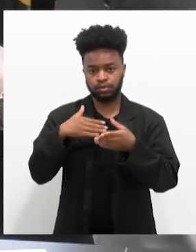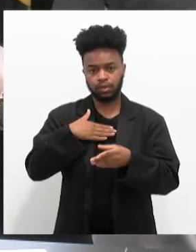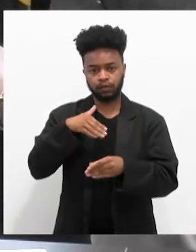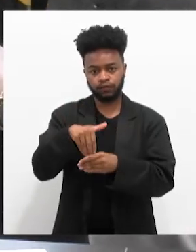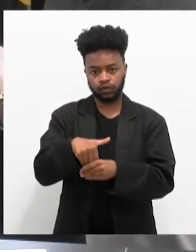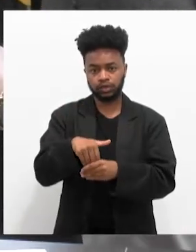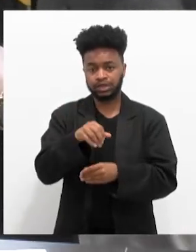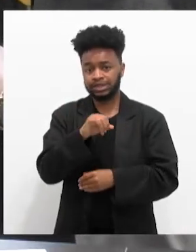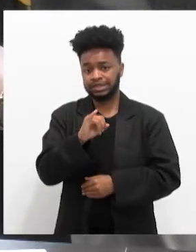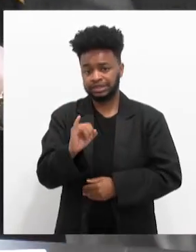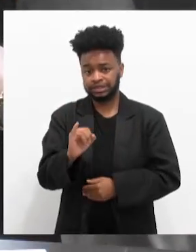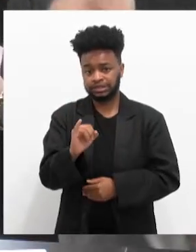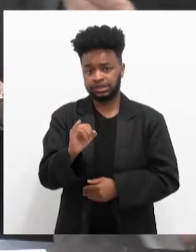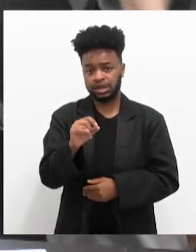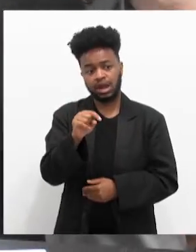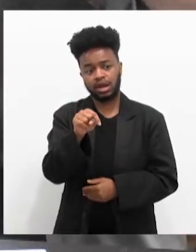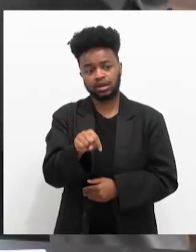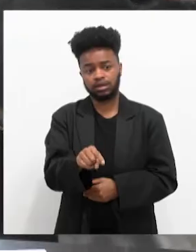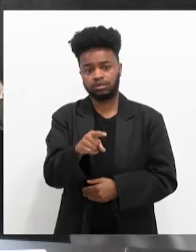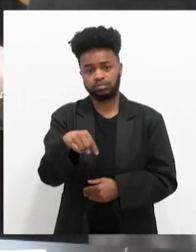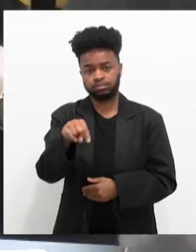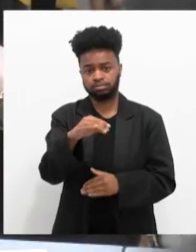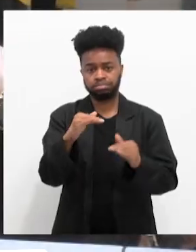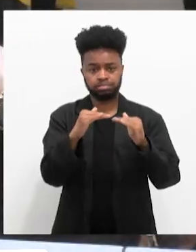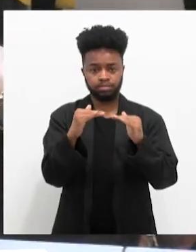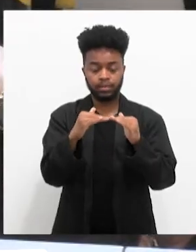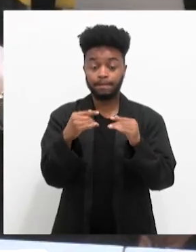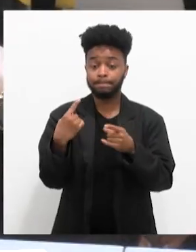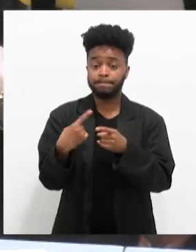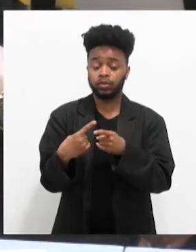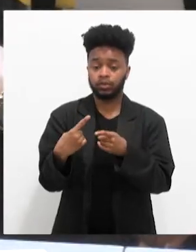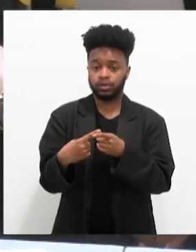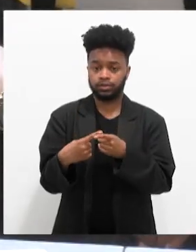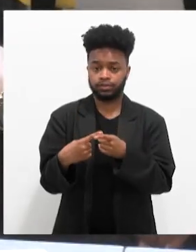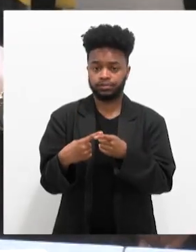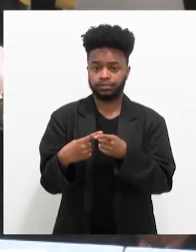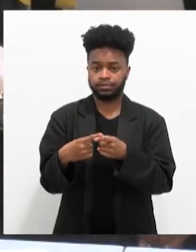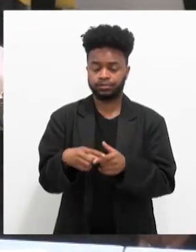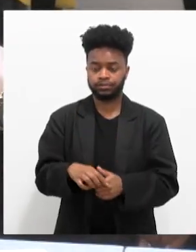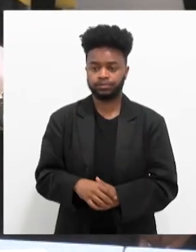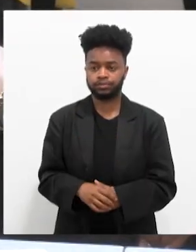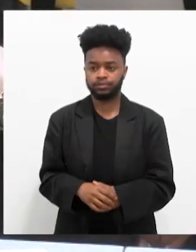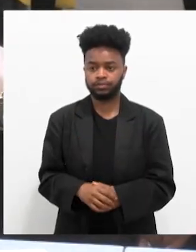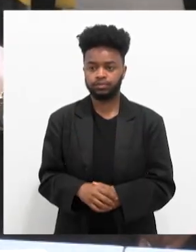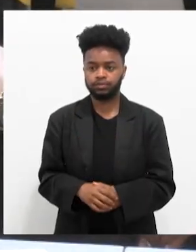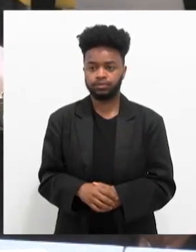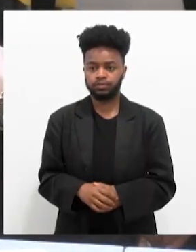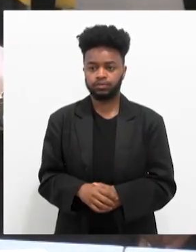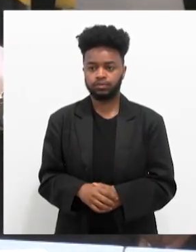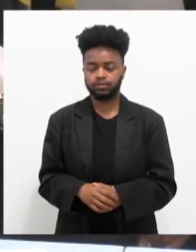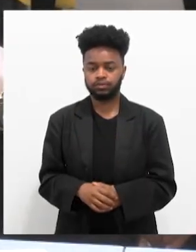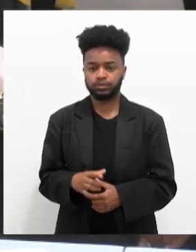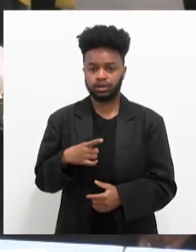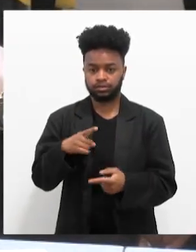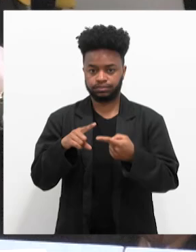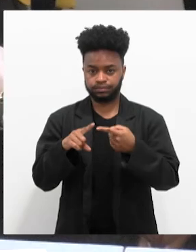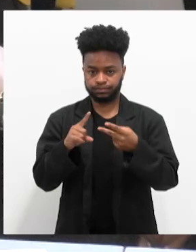do desejo aqui do Pleno de Vossa Excelência. Por quê? Por 2